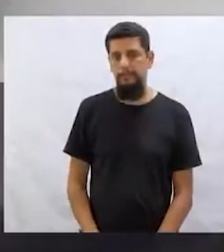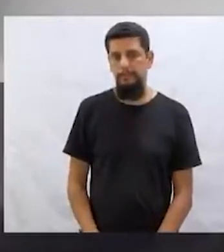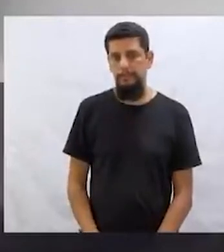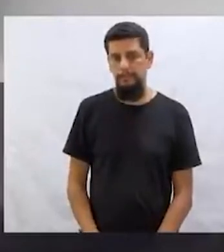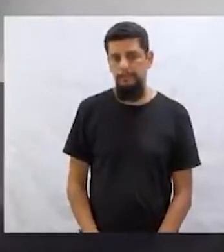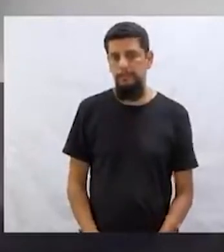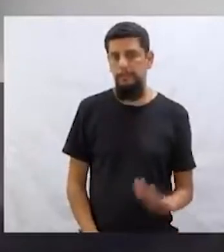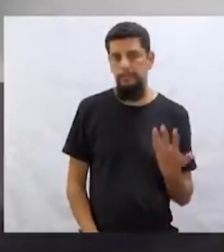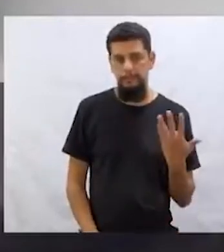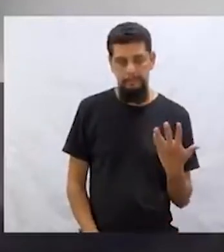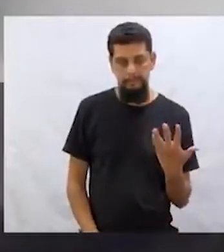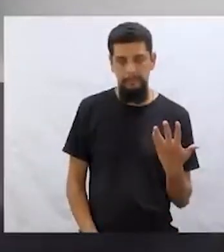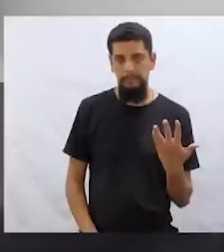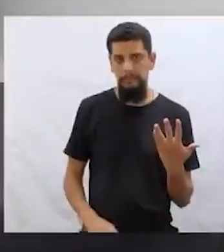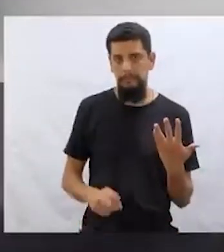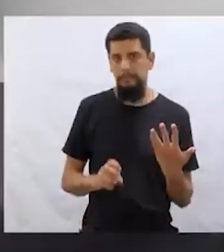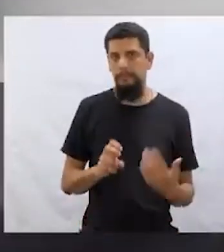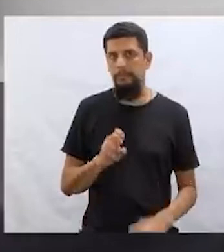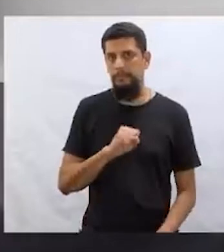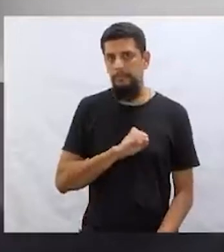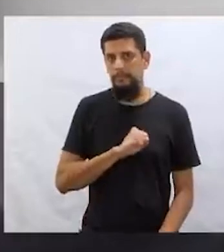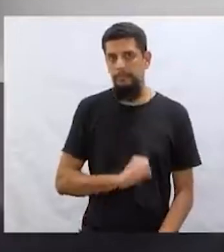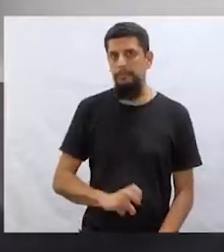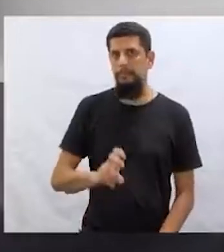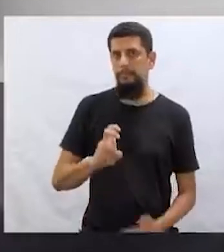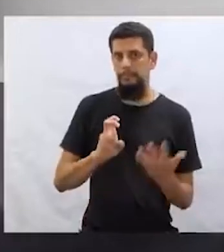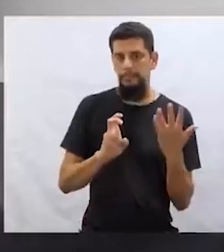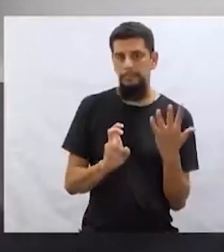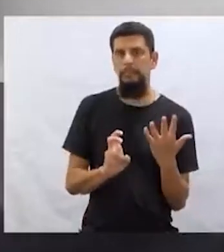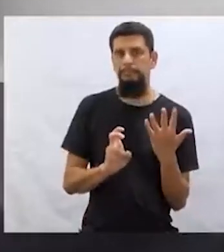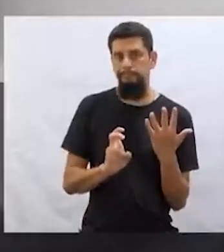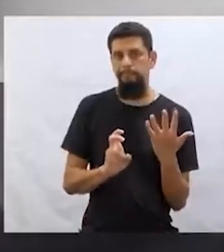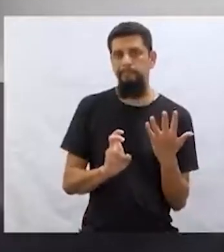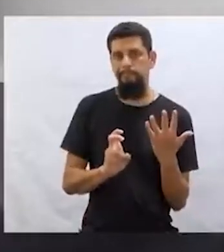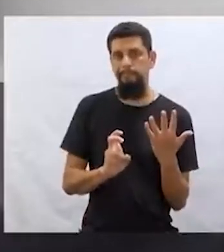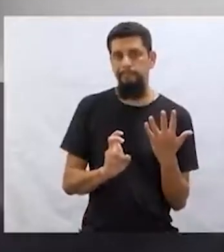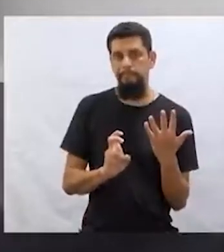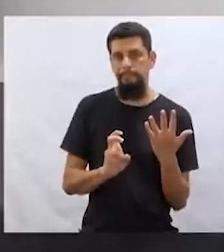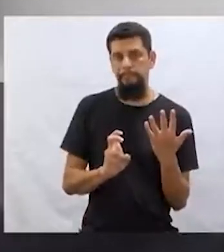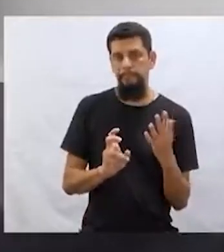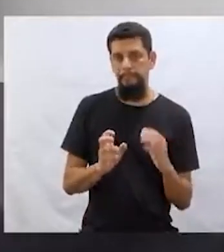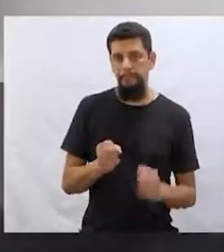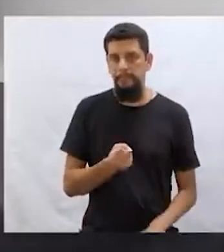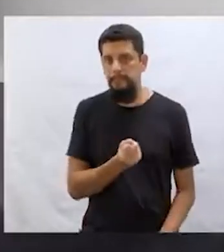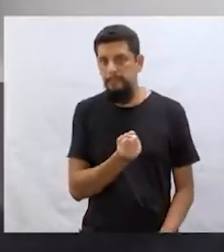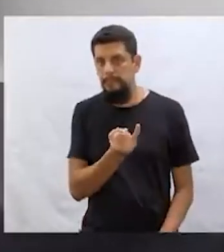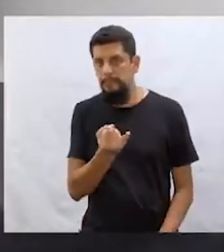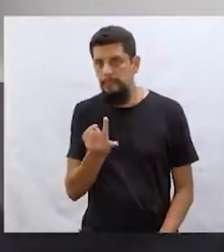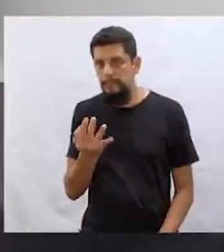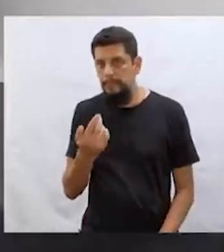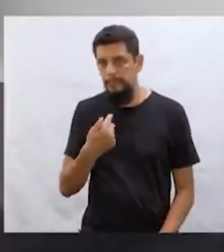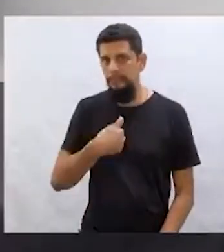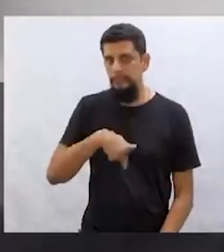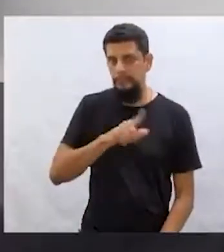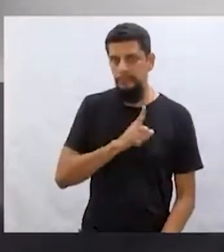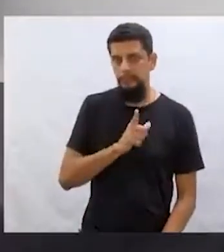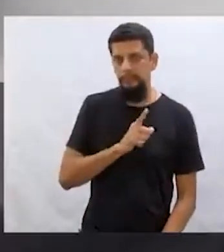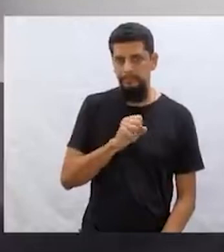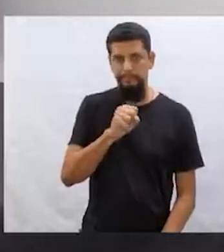4. E por último, é o número 5. É esta quantidade que nós temos